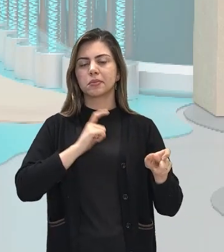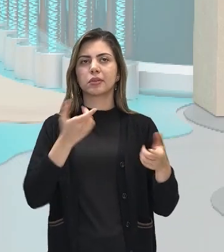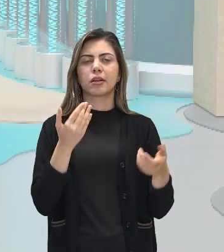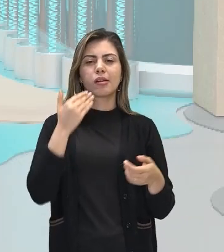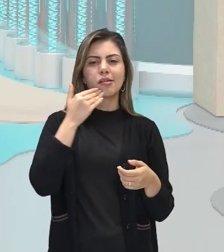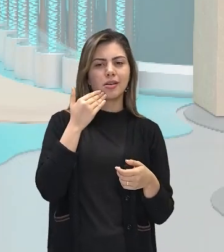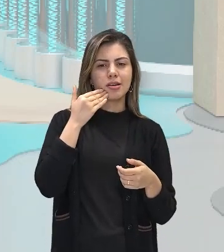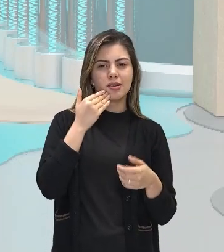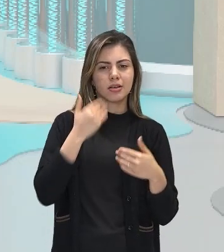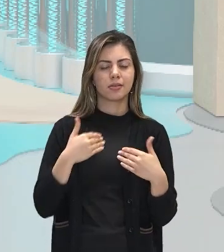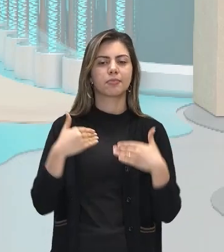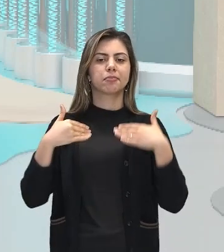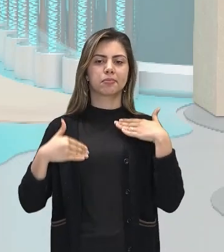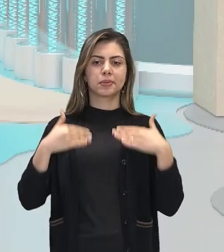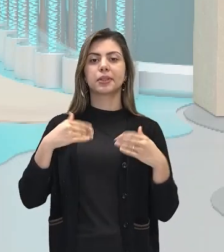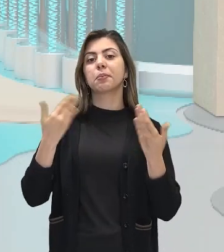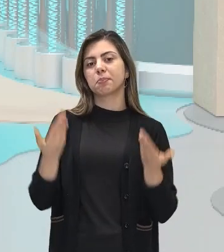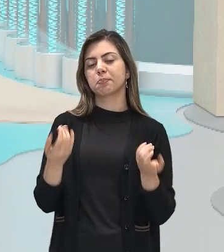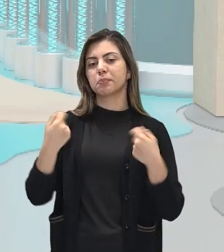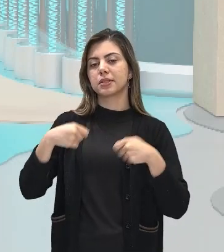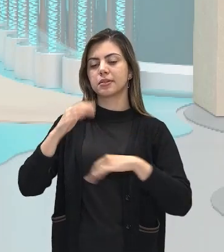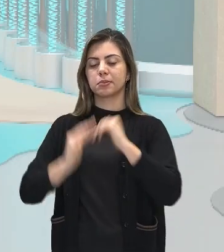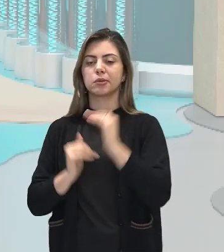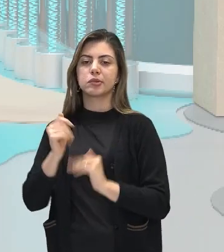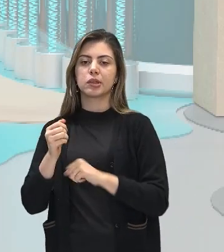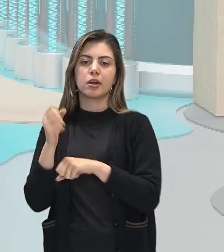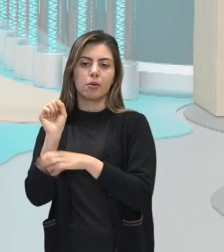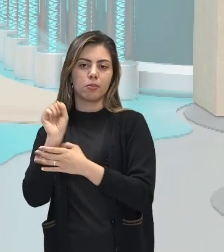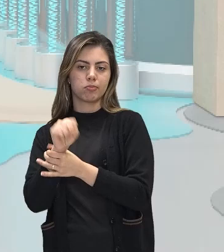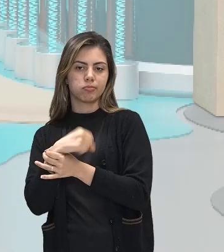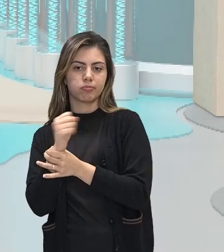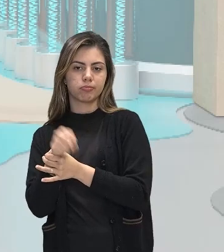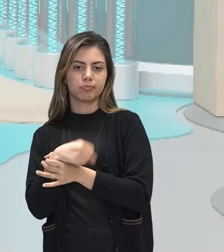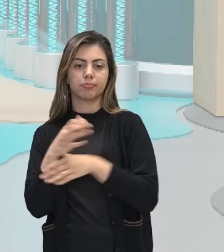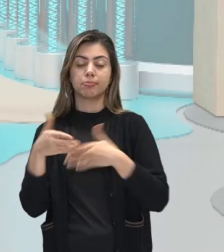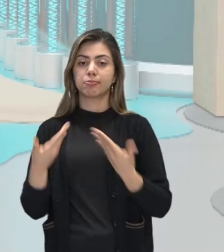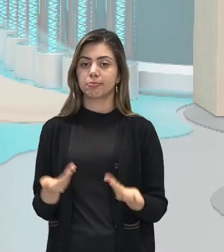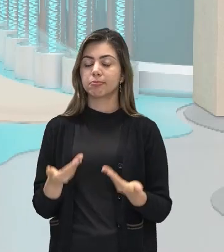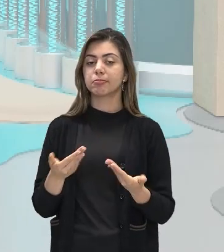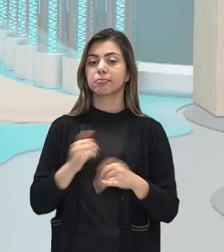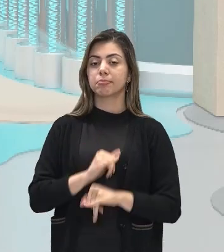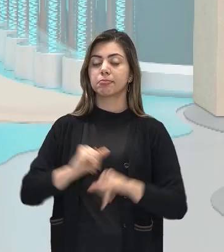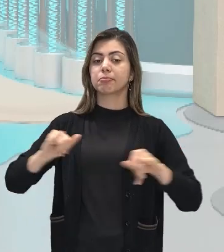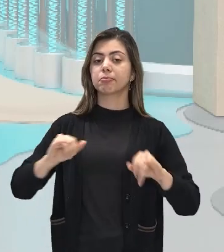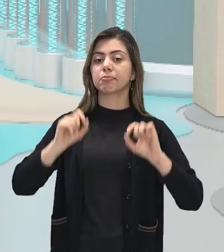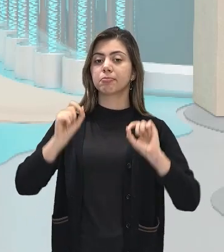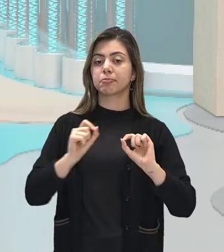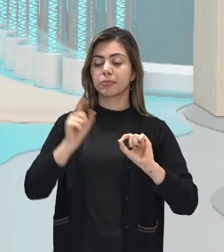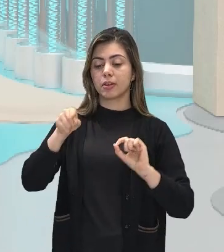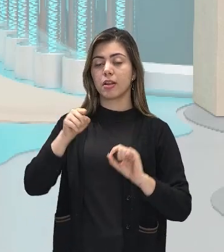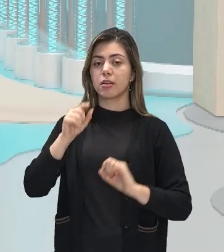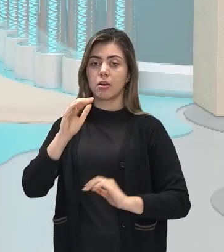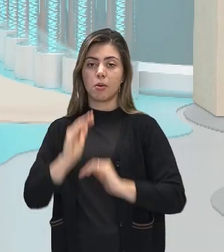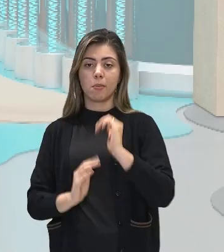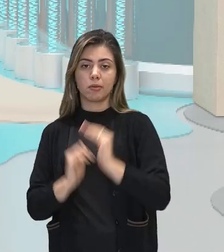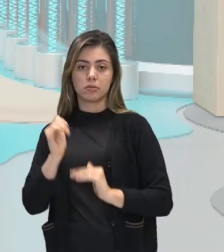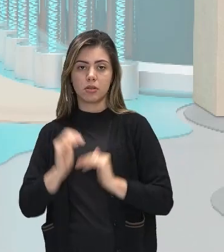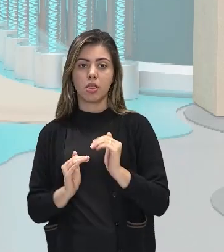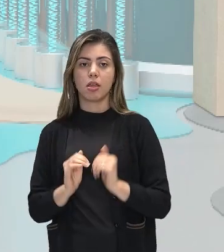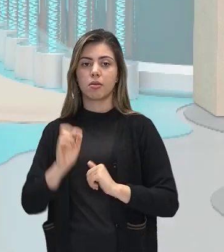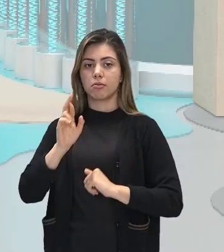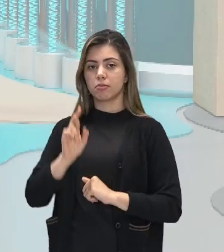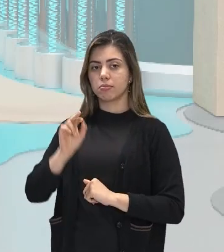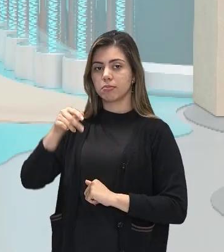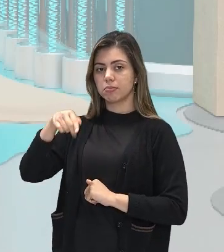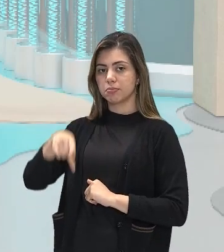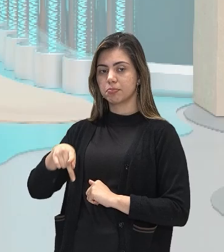requerem o uso da fisioterapia. E eu já adianto aqui para vocês que essa atuação do RPG,